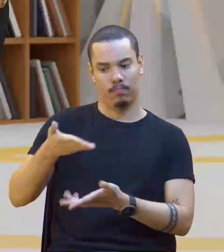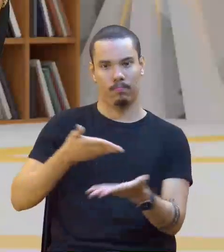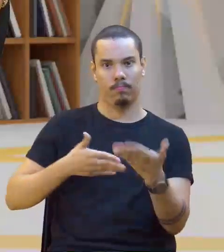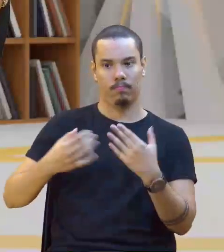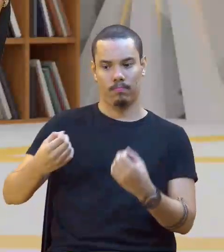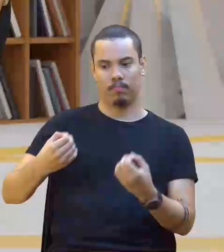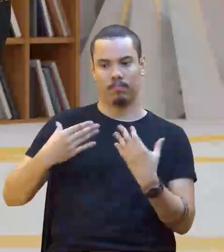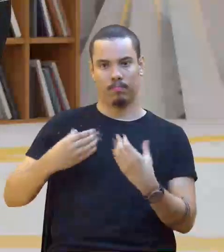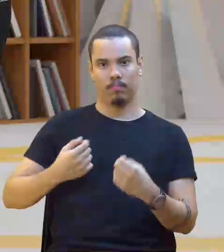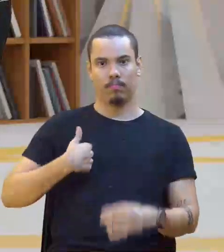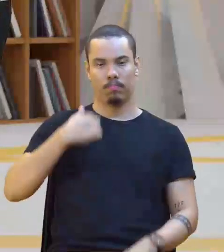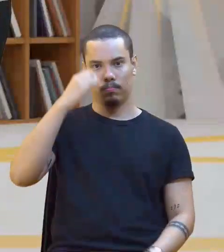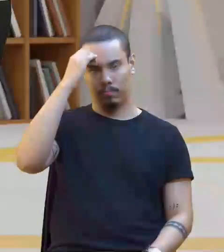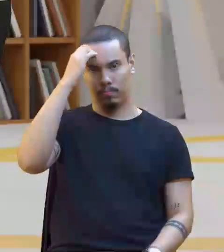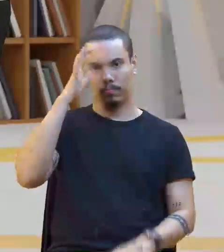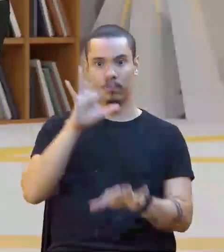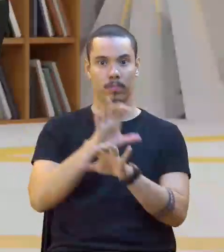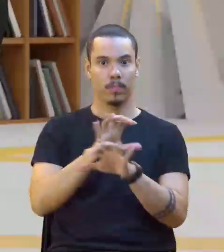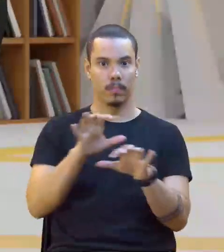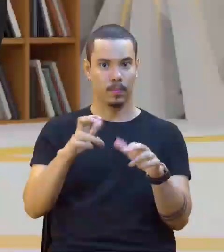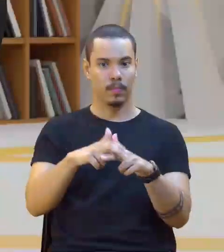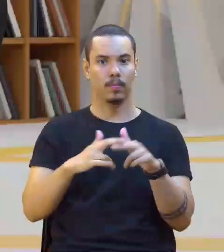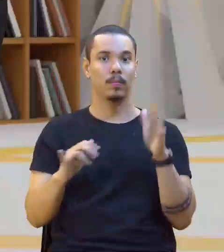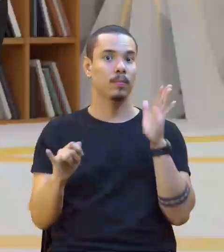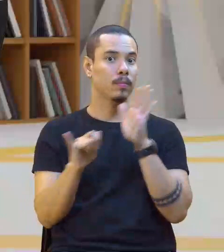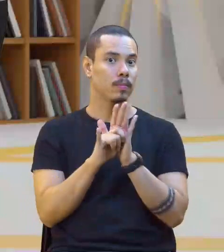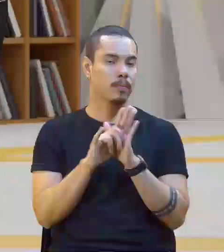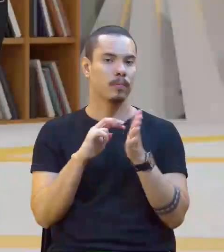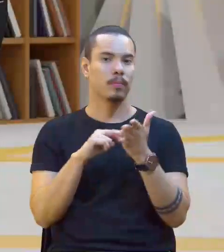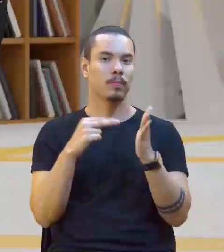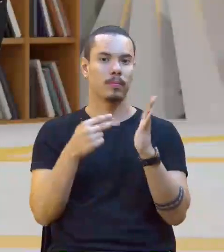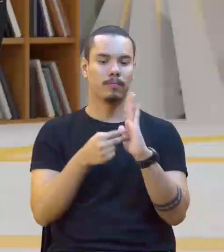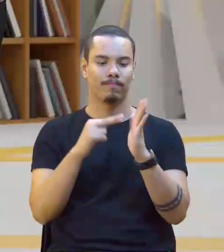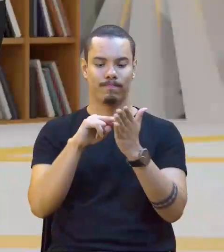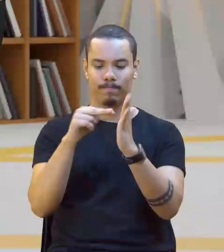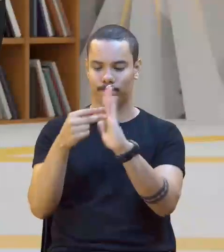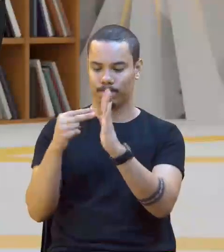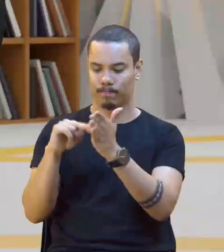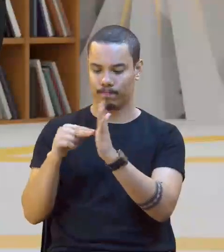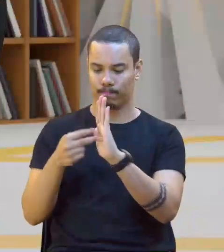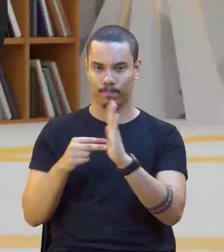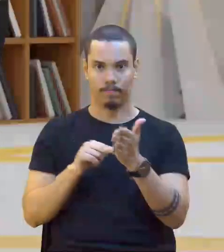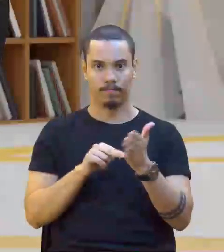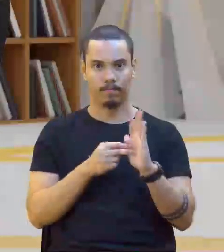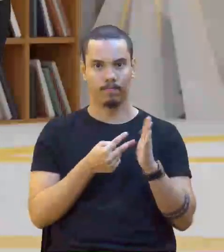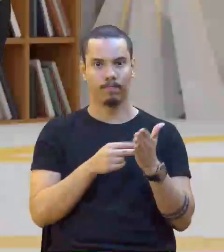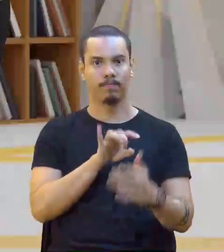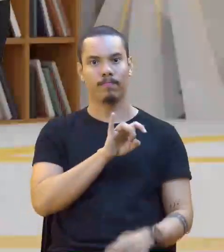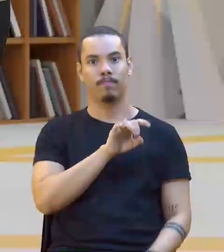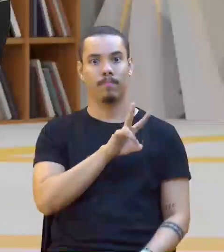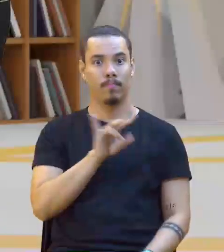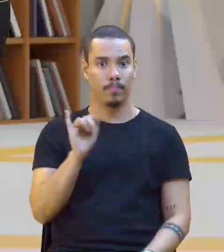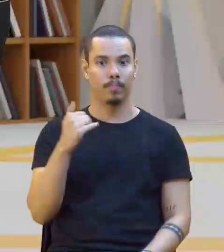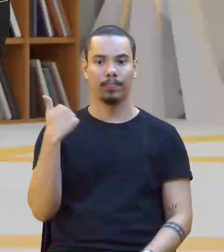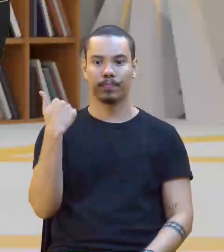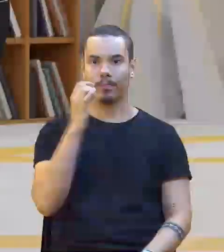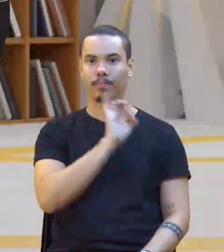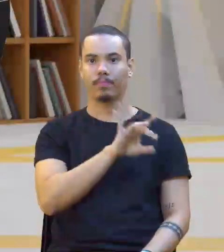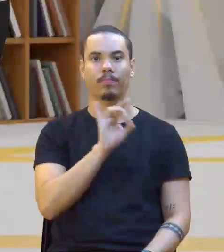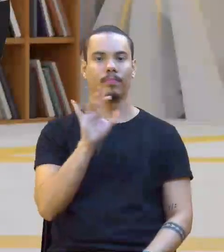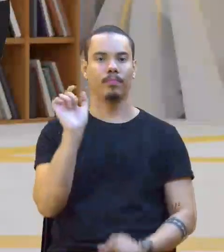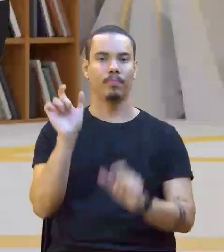né? Então, a identidade são esses significados que vão sendo construídos em cada indivíduo. Cada indivíduo tem